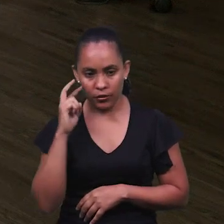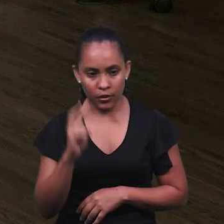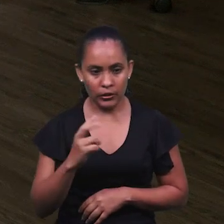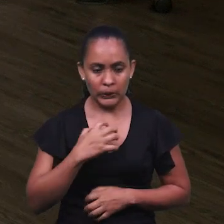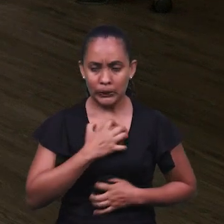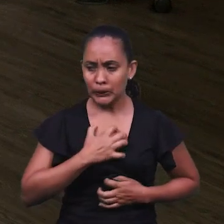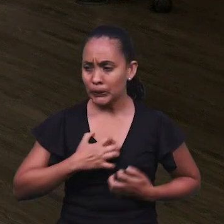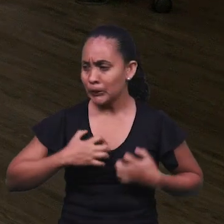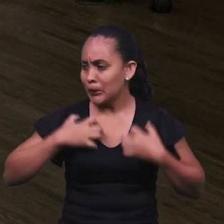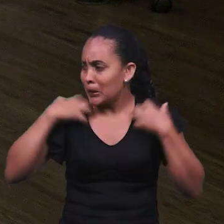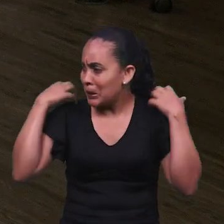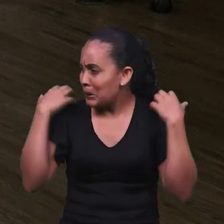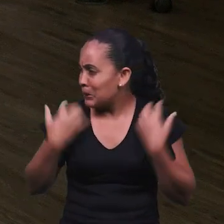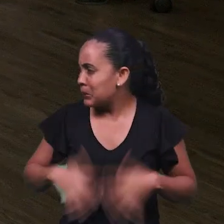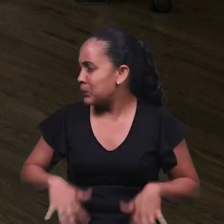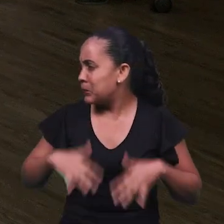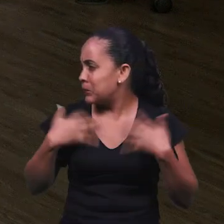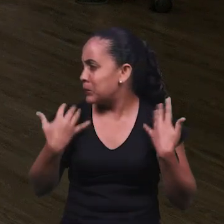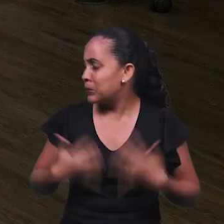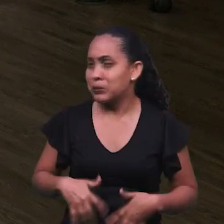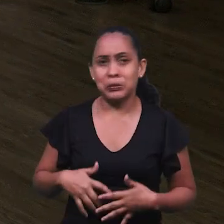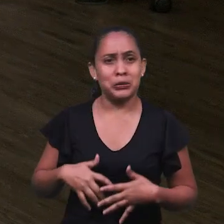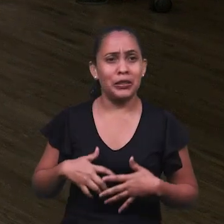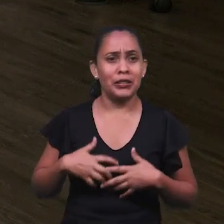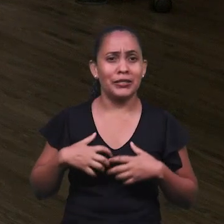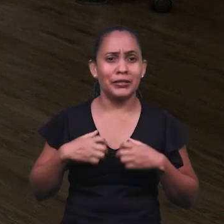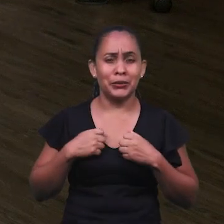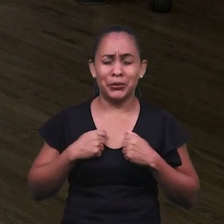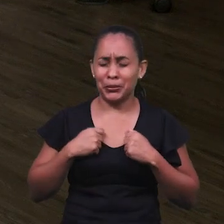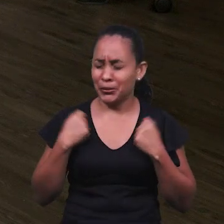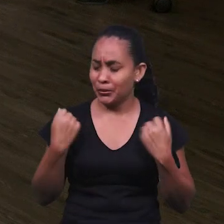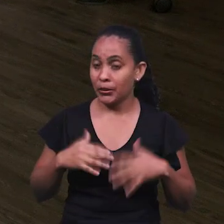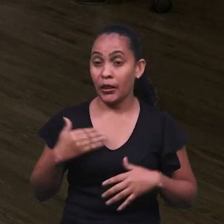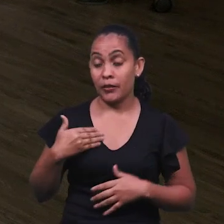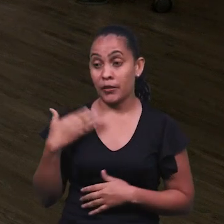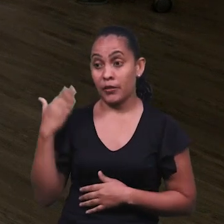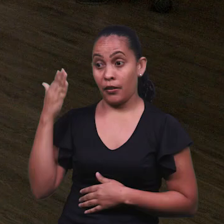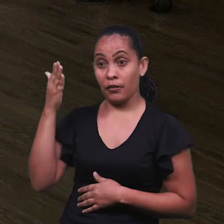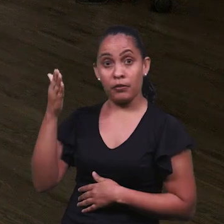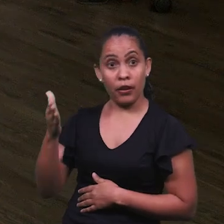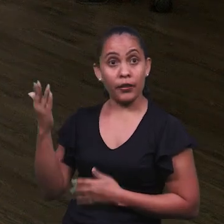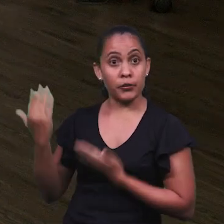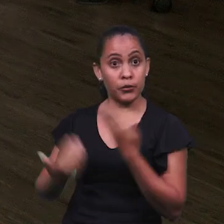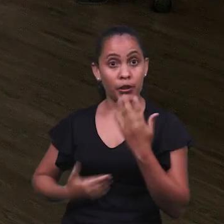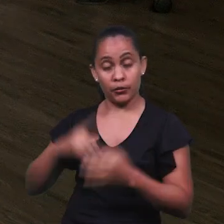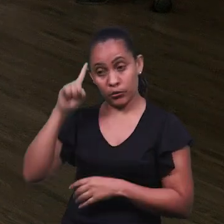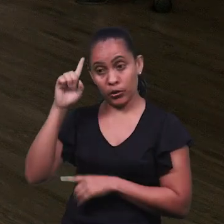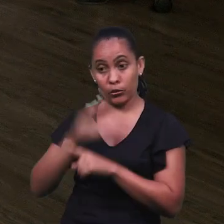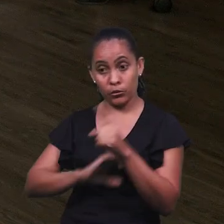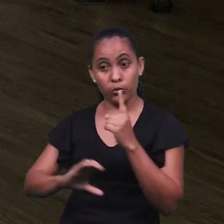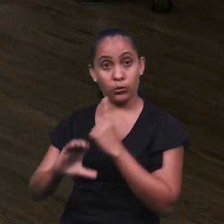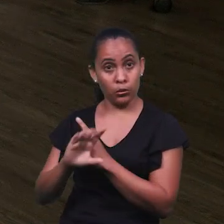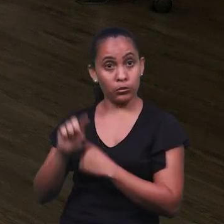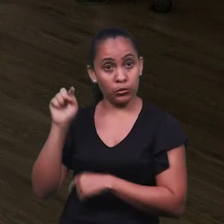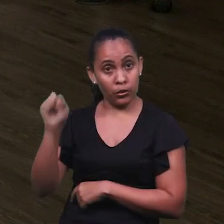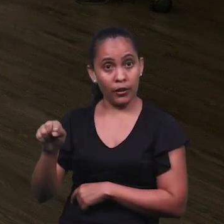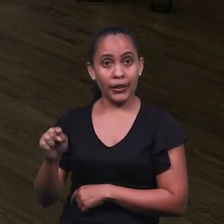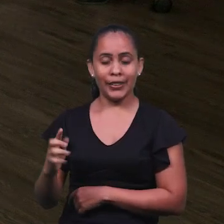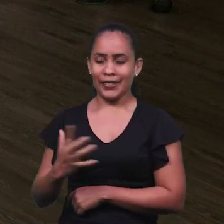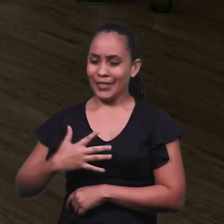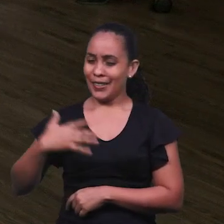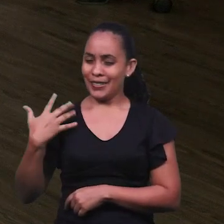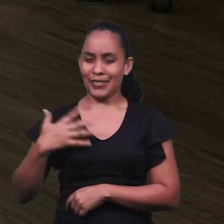um desespero, uma falta de resposta. Aí você vai num culto de passamento da obra de um servo de Deus, que consolo,